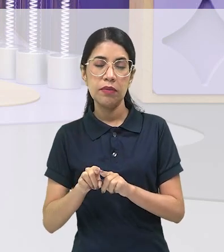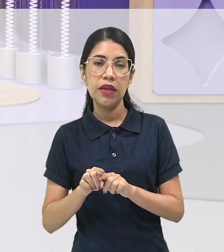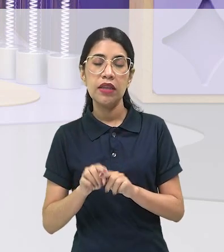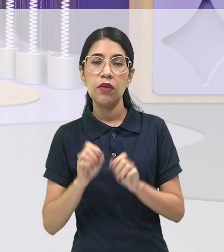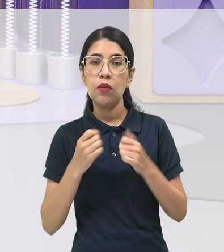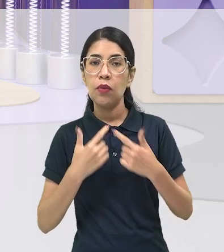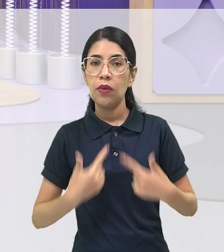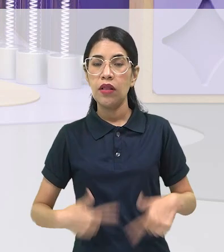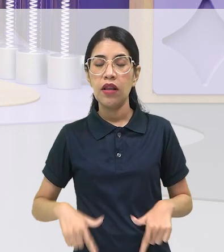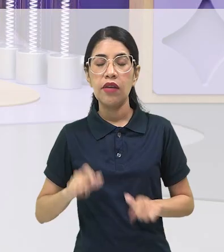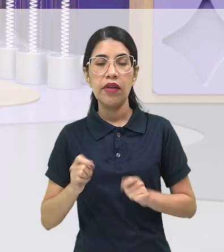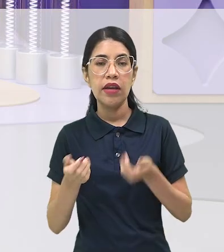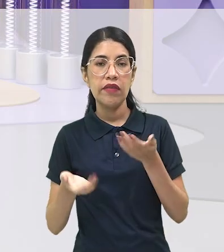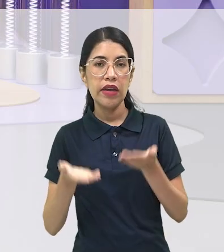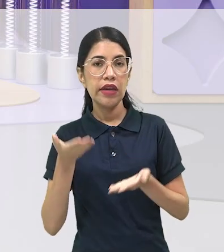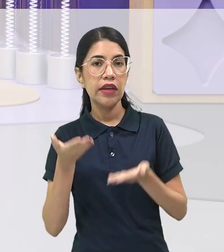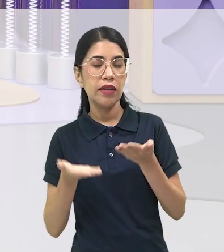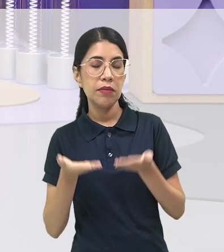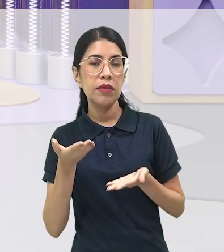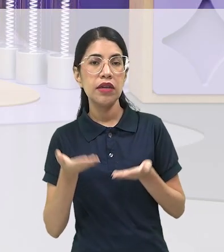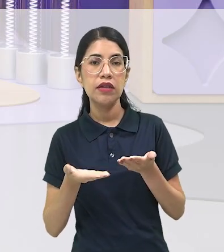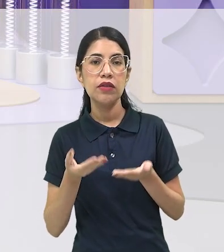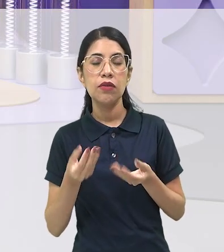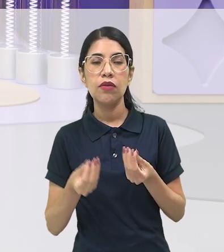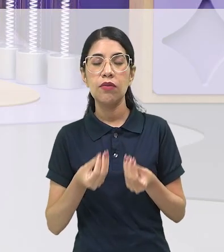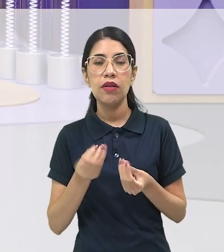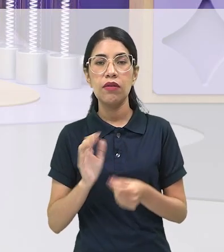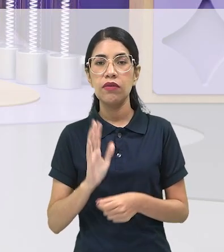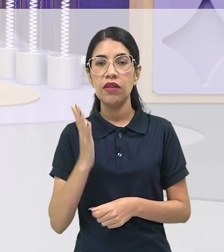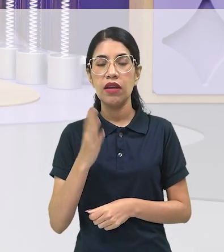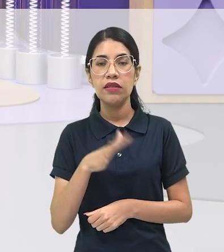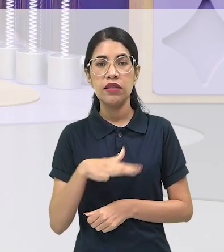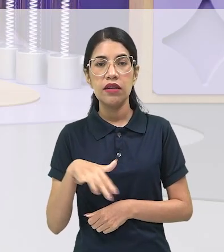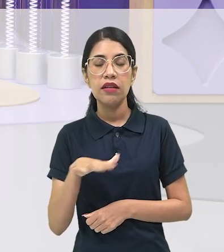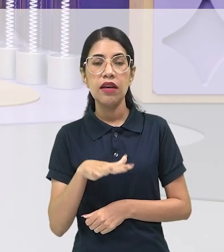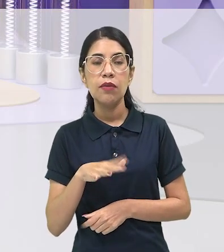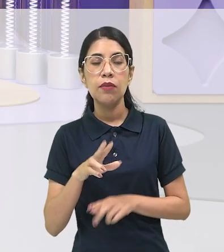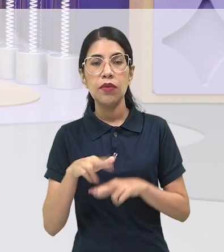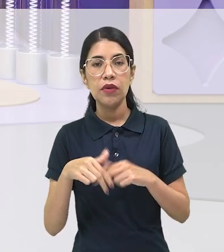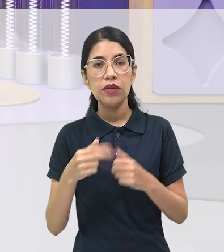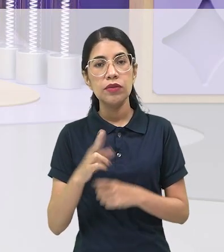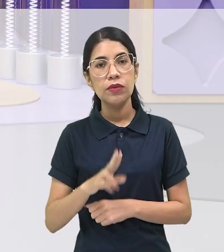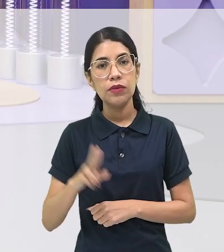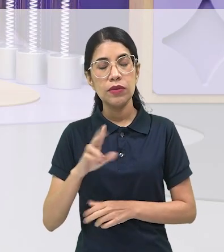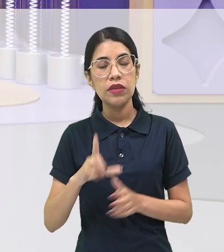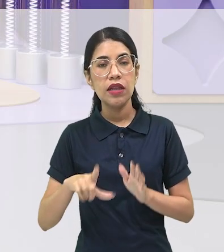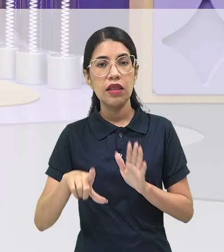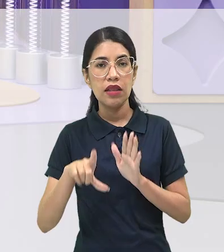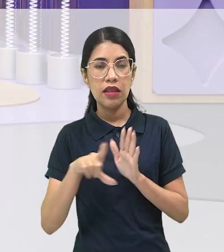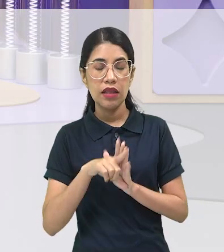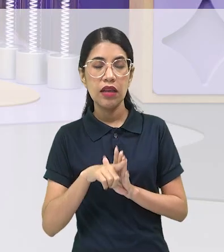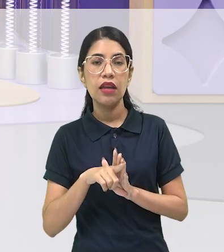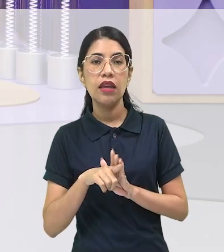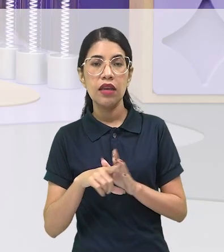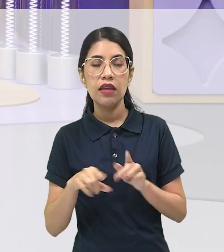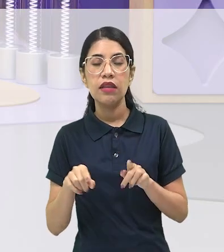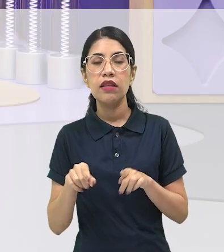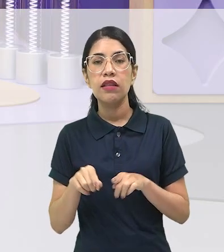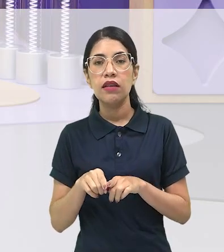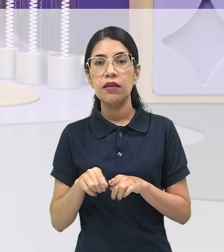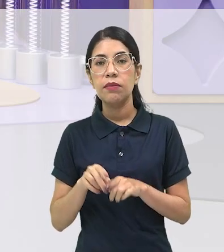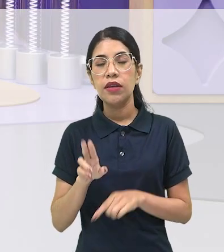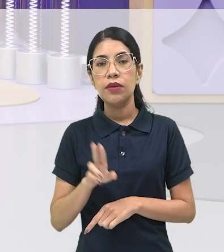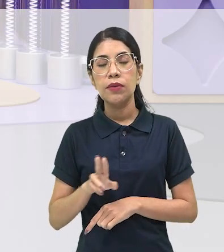vai equilibrando essas realidades. Para isso, ele se utiliza das leis, se utiliza